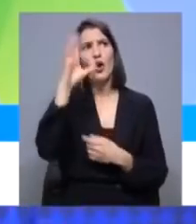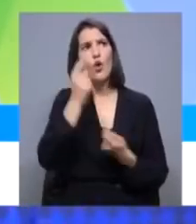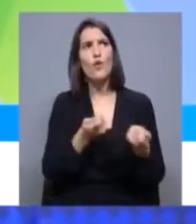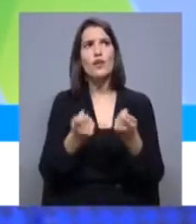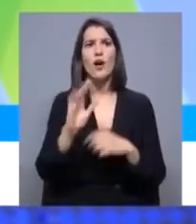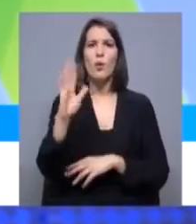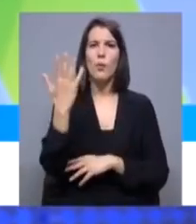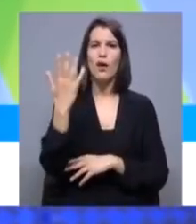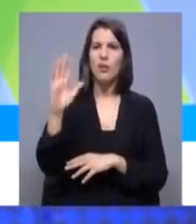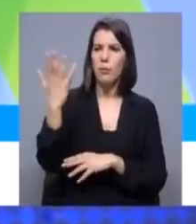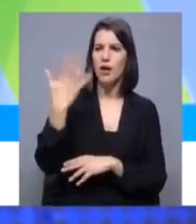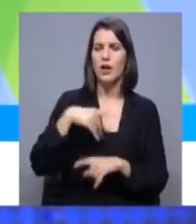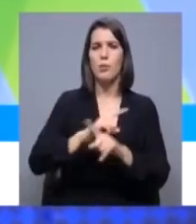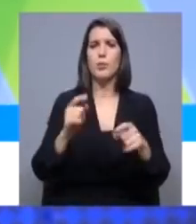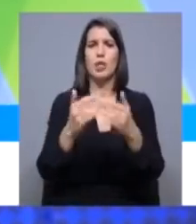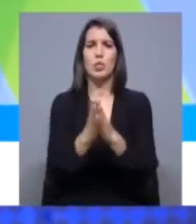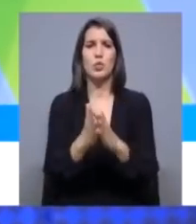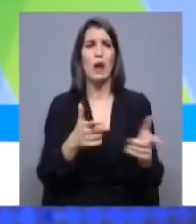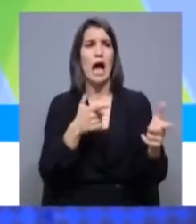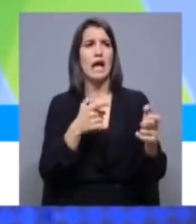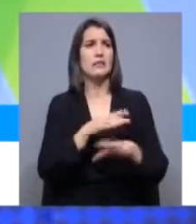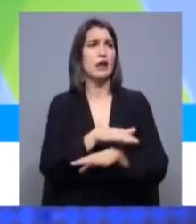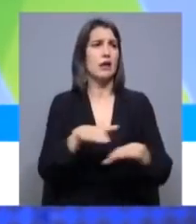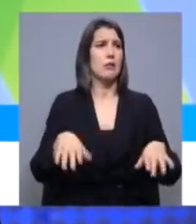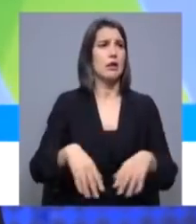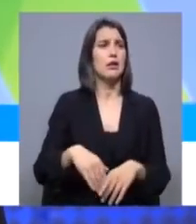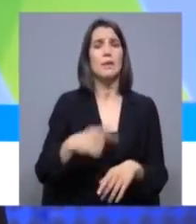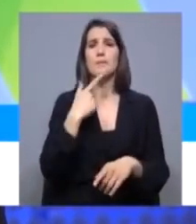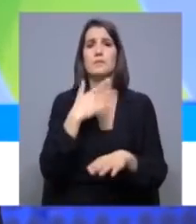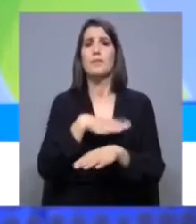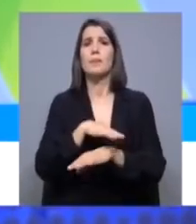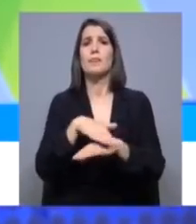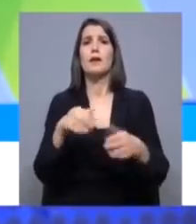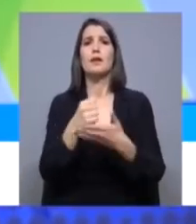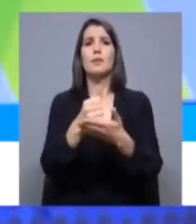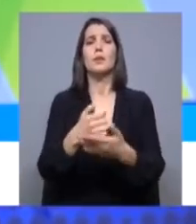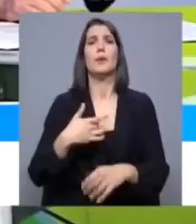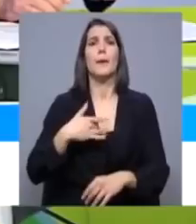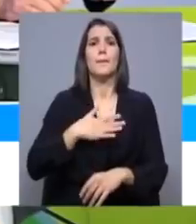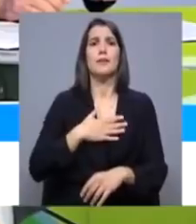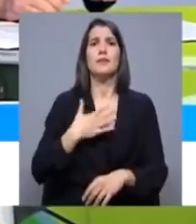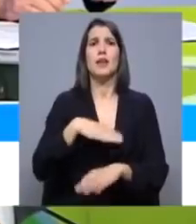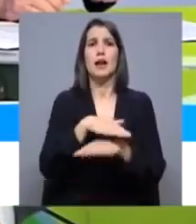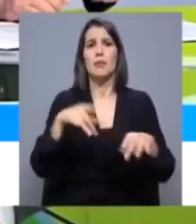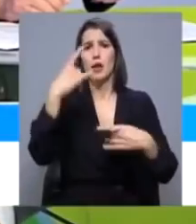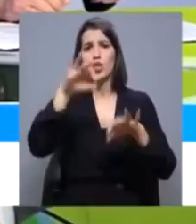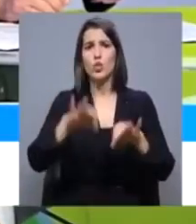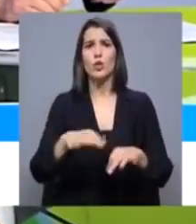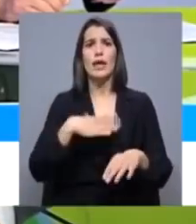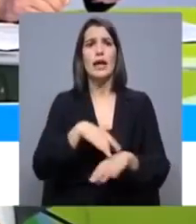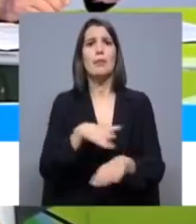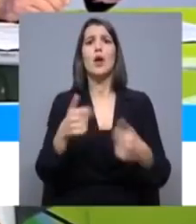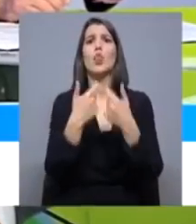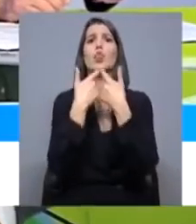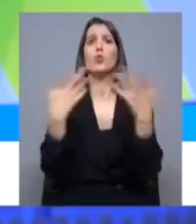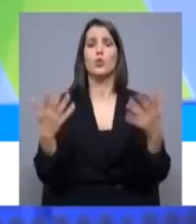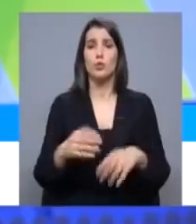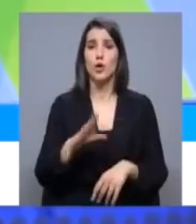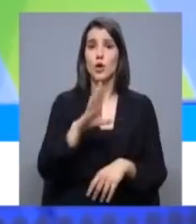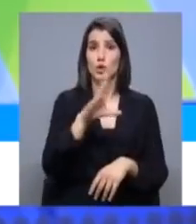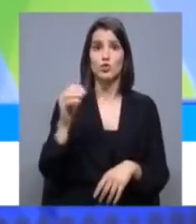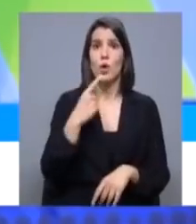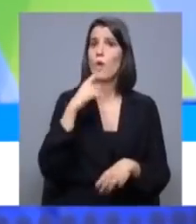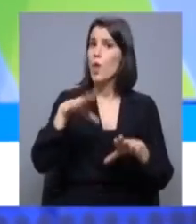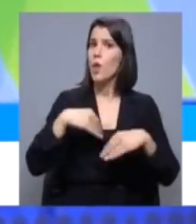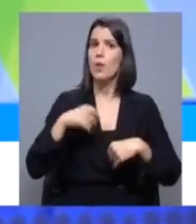o pai o pai quer proibir tudo quer acabar com a casa quer acabar com os benefícios que os apoios às empresas que atuam aqui quer acabar com todos os outros diz que